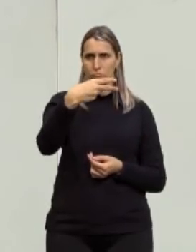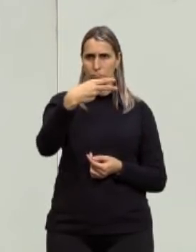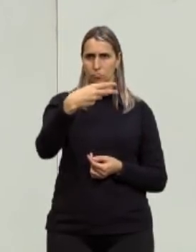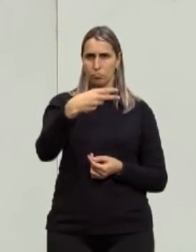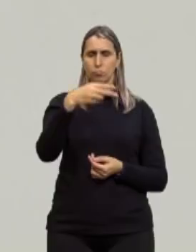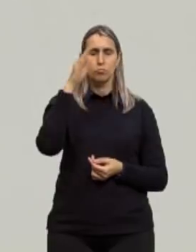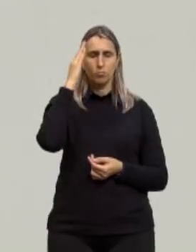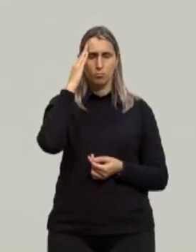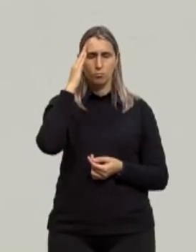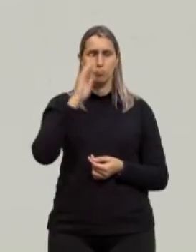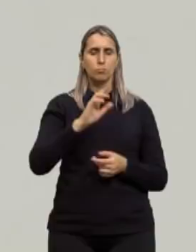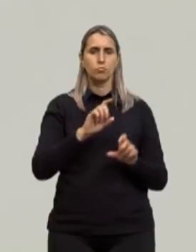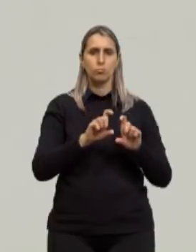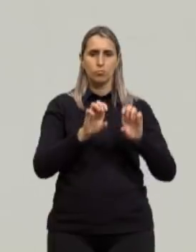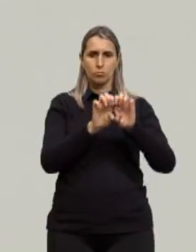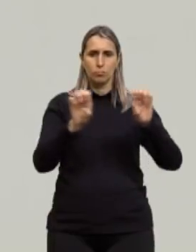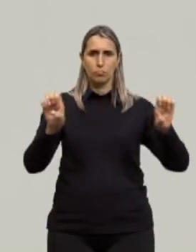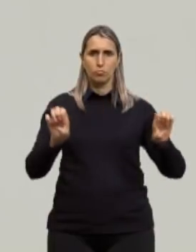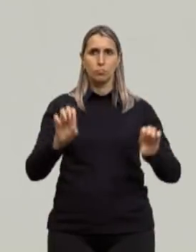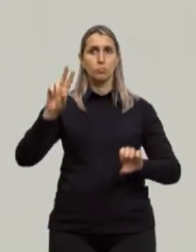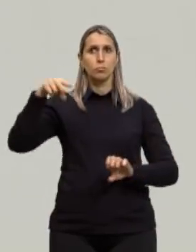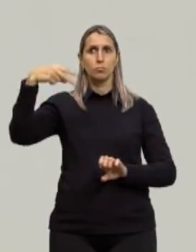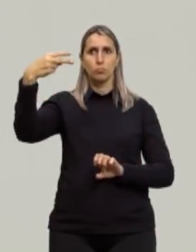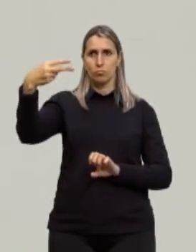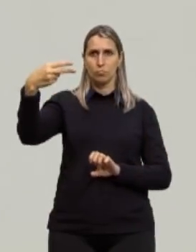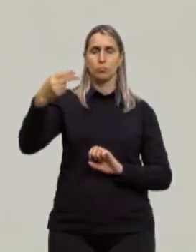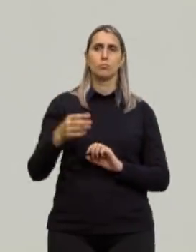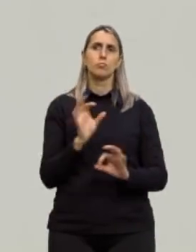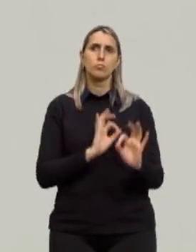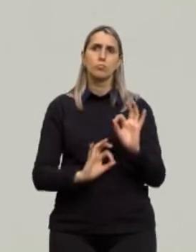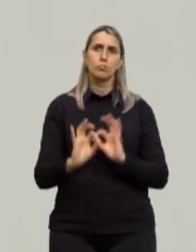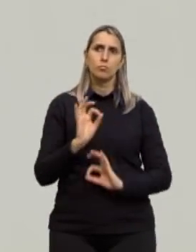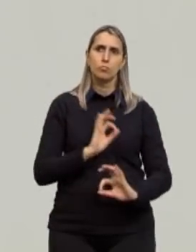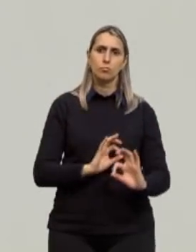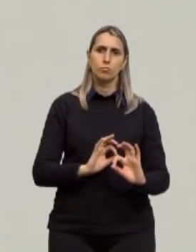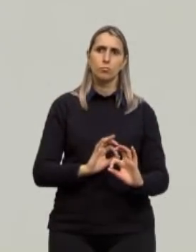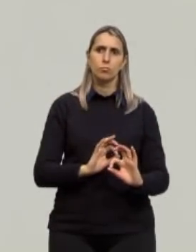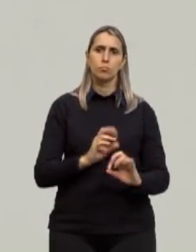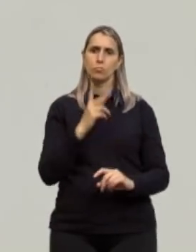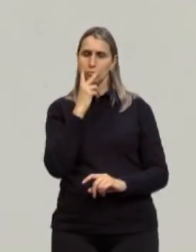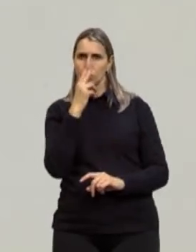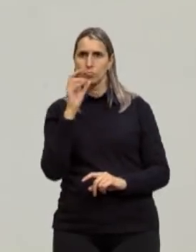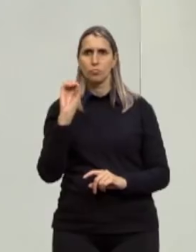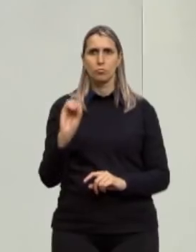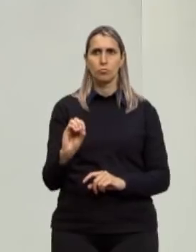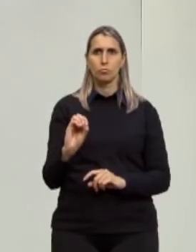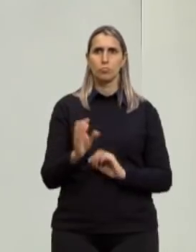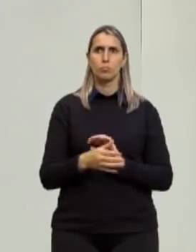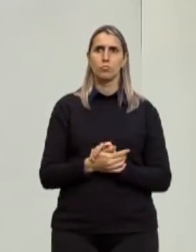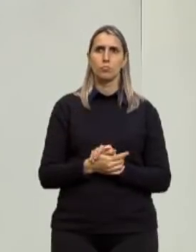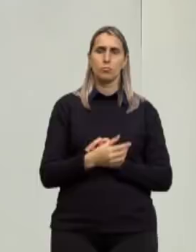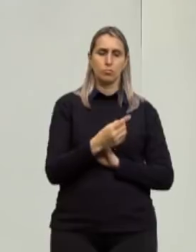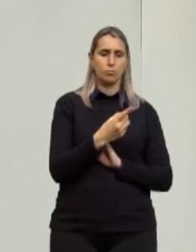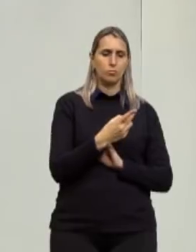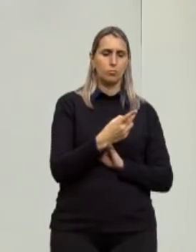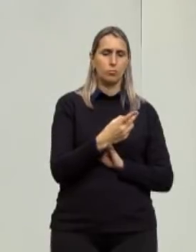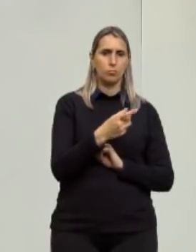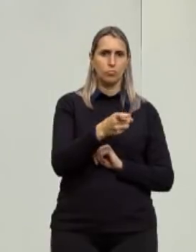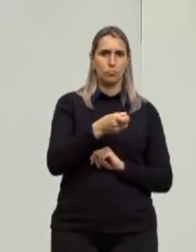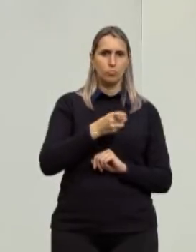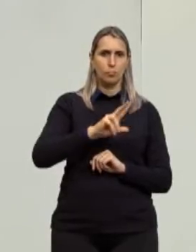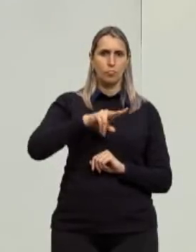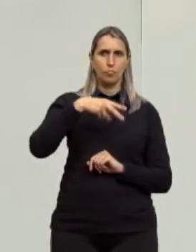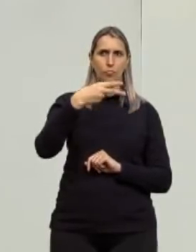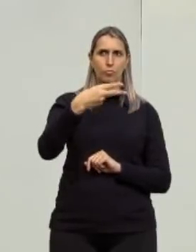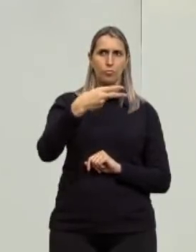nós já temos aqui uma equação do segundo grau então vamos organizar e vamos igualar as ela então vamos lá 12 x